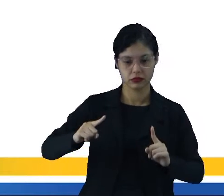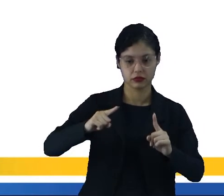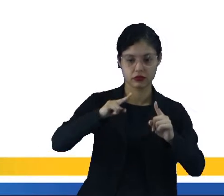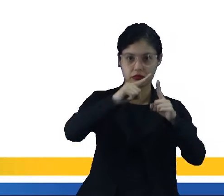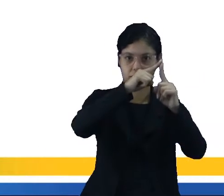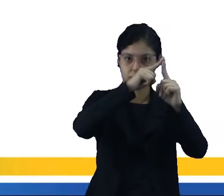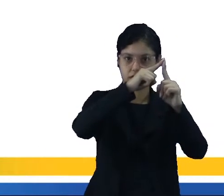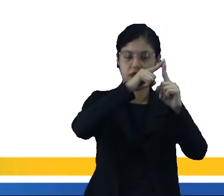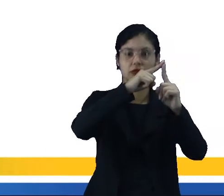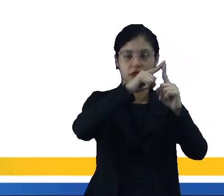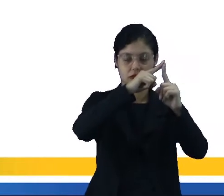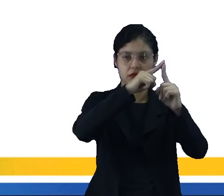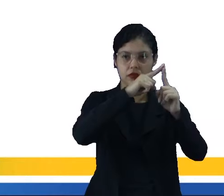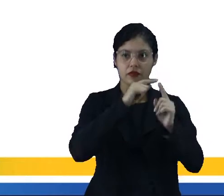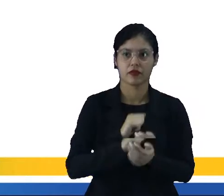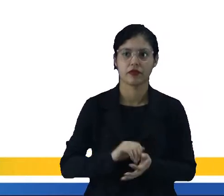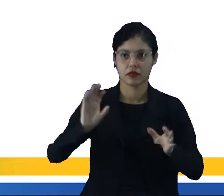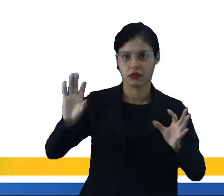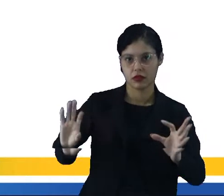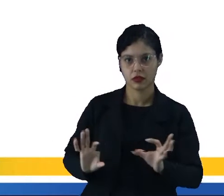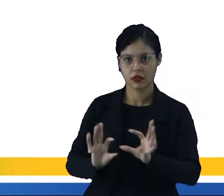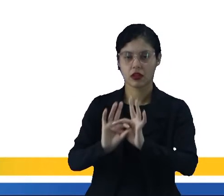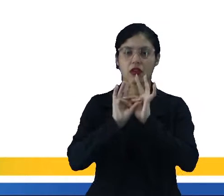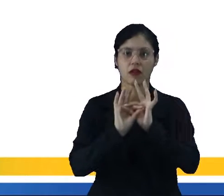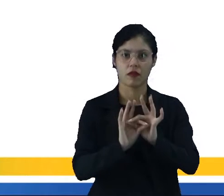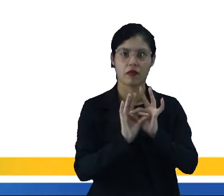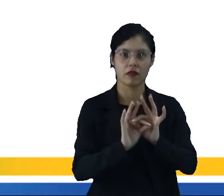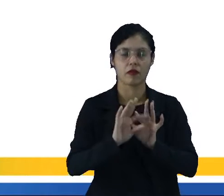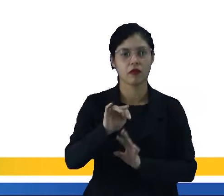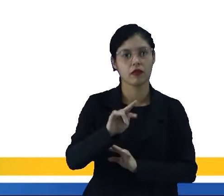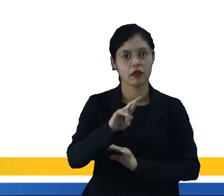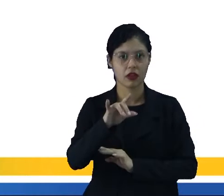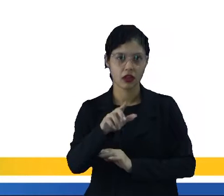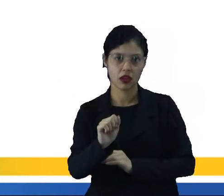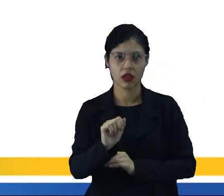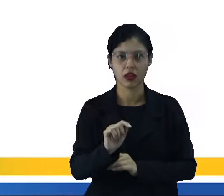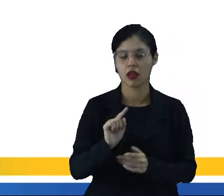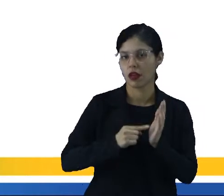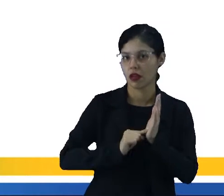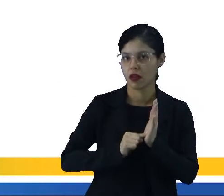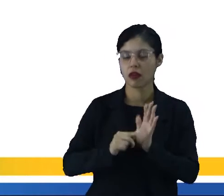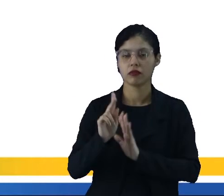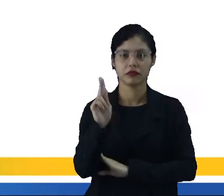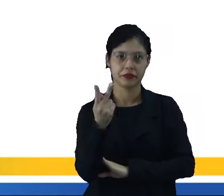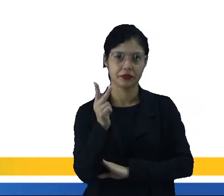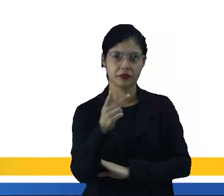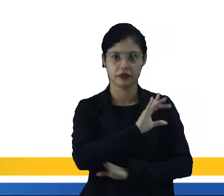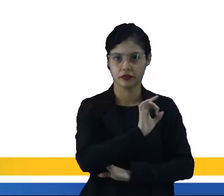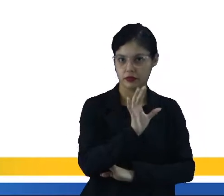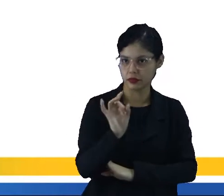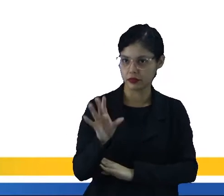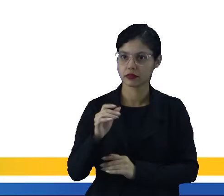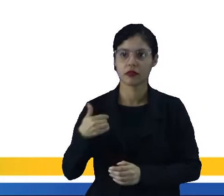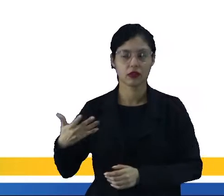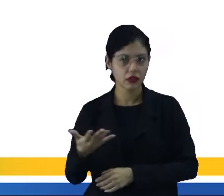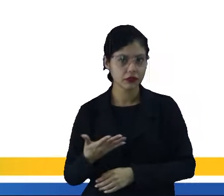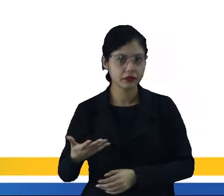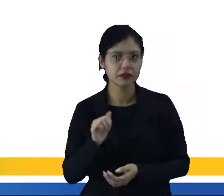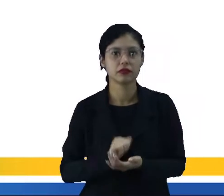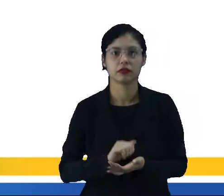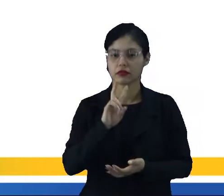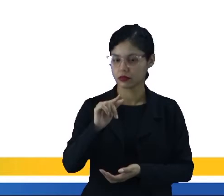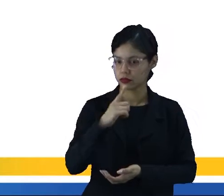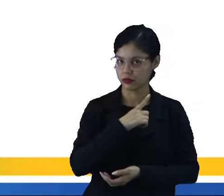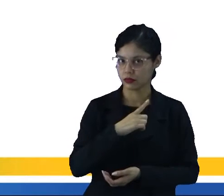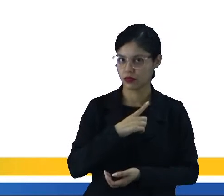dele ao ligar esse vértice que é o ponto h a cada um dos vértices da base eu vou